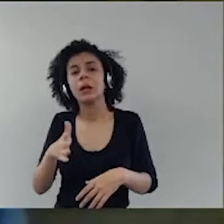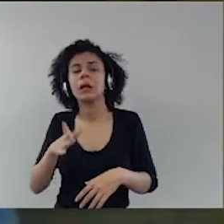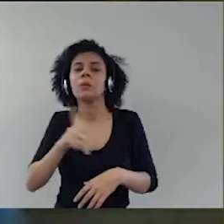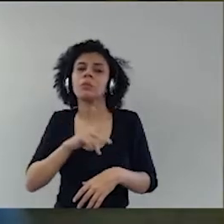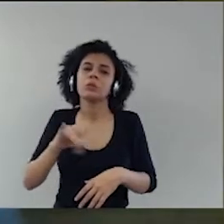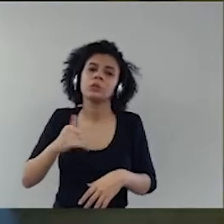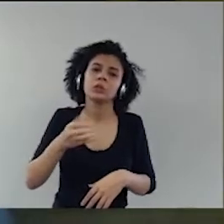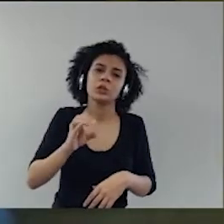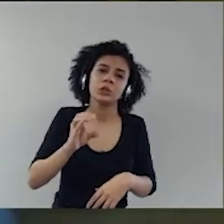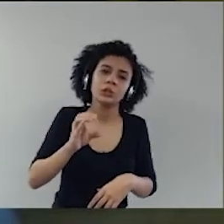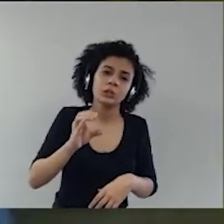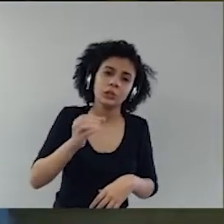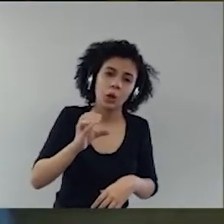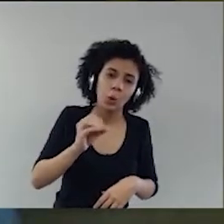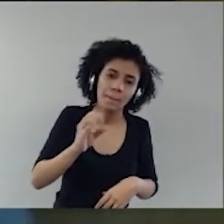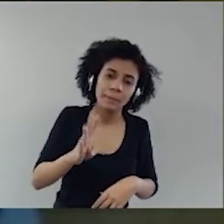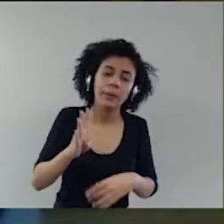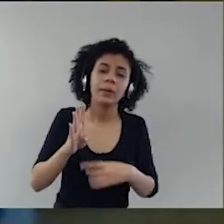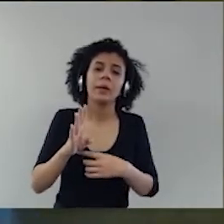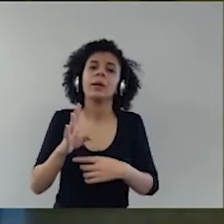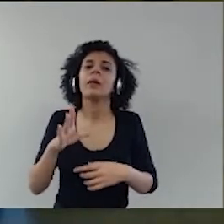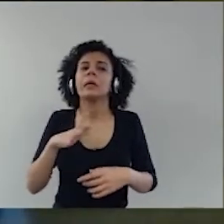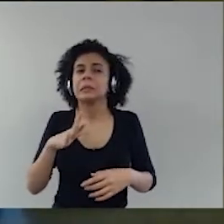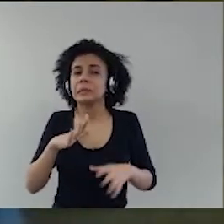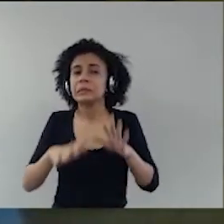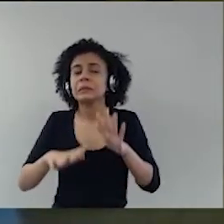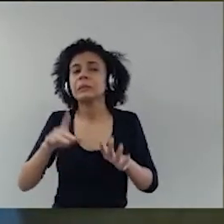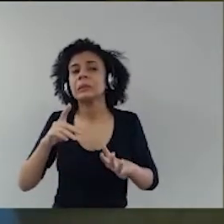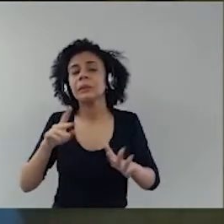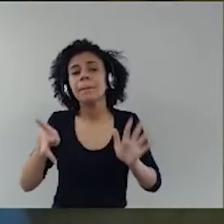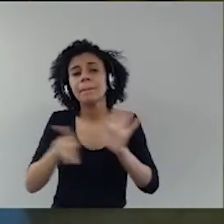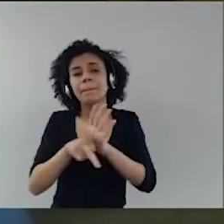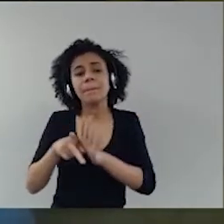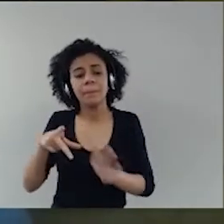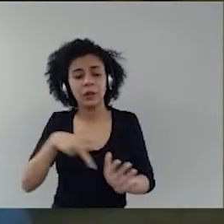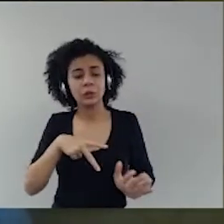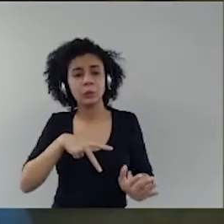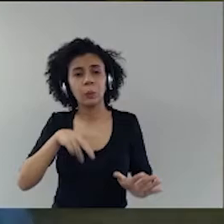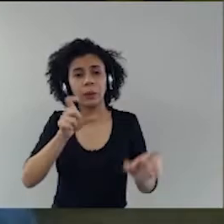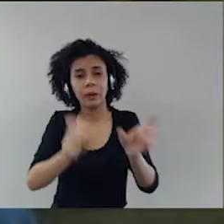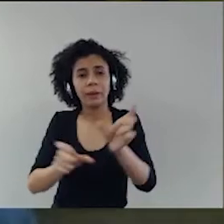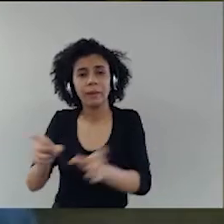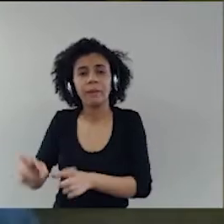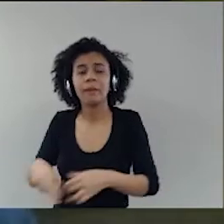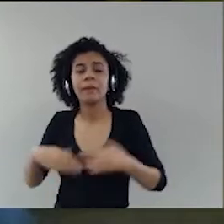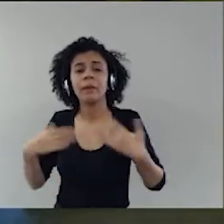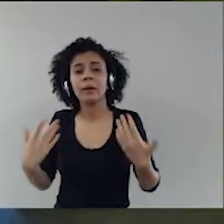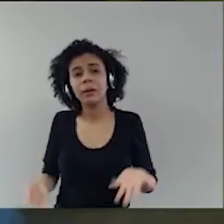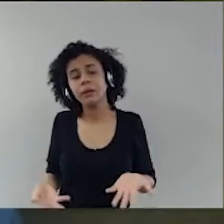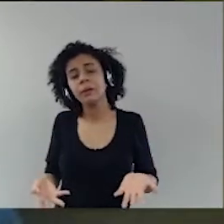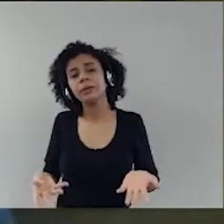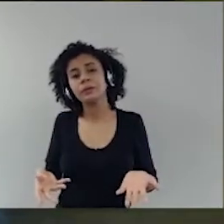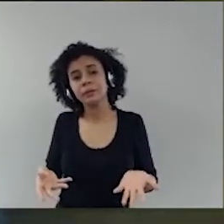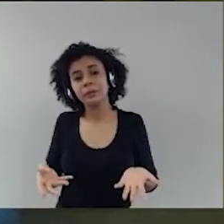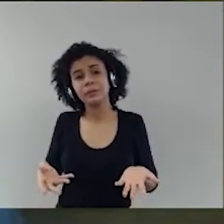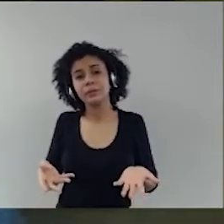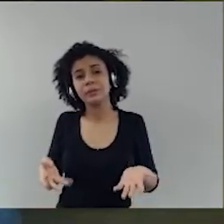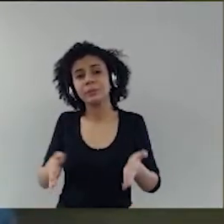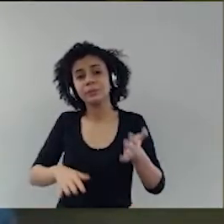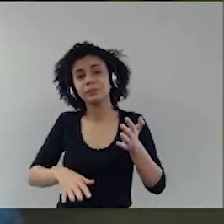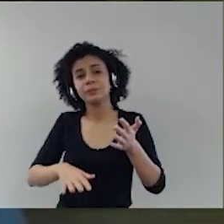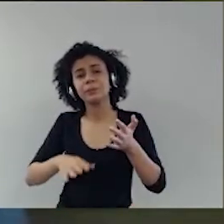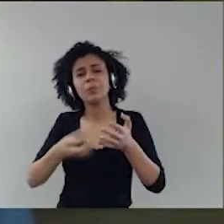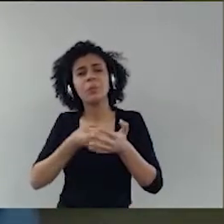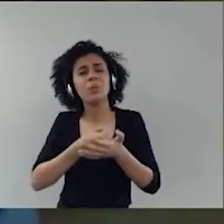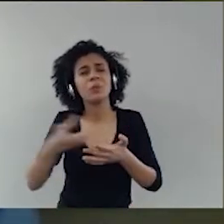Jacobi o chamam, os municípios eles têm algumas peculiaridades, e essa advocacia municipal, né, que muitas vezes é criminalizada,